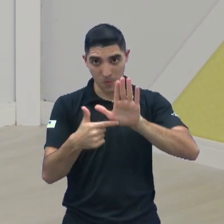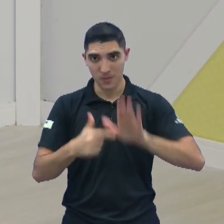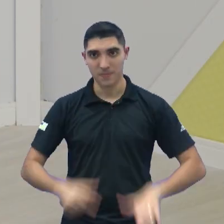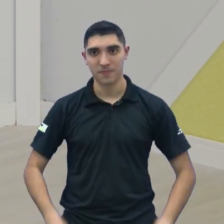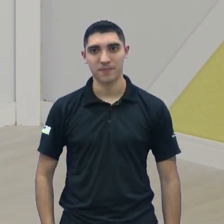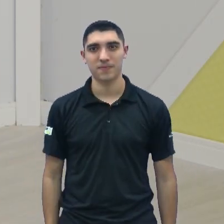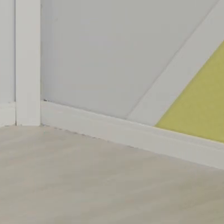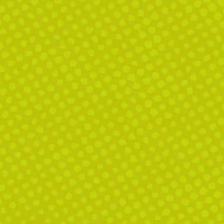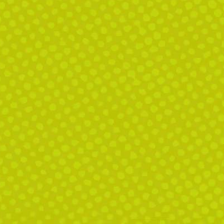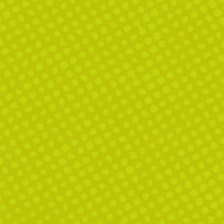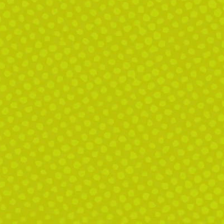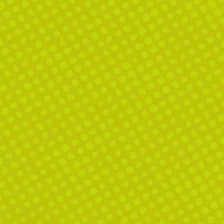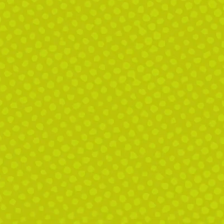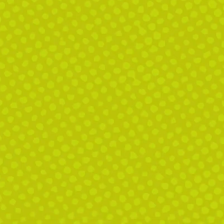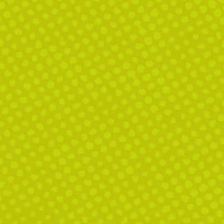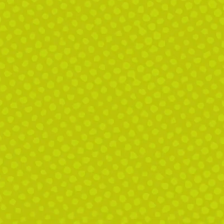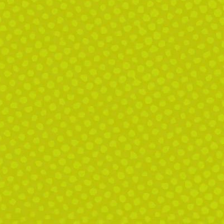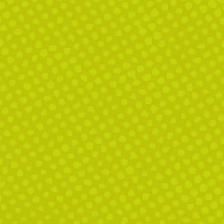voltamos.